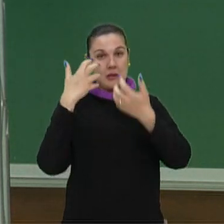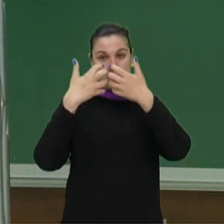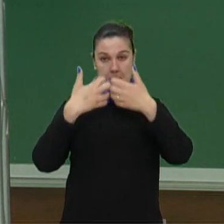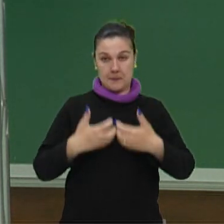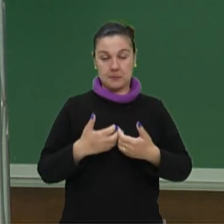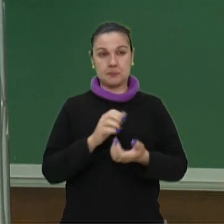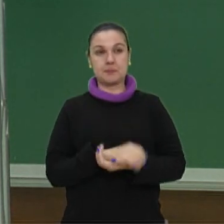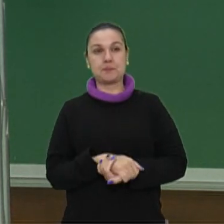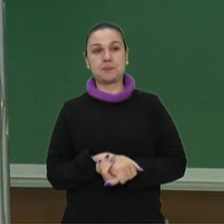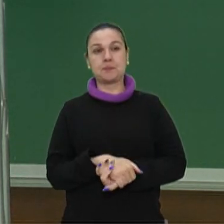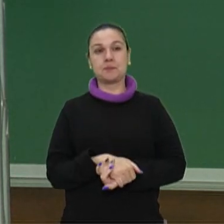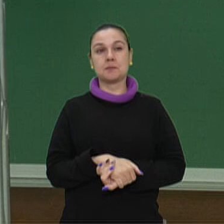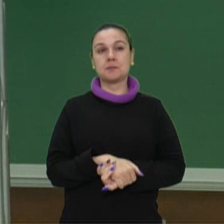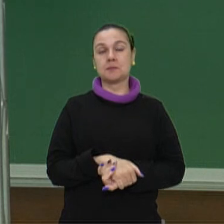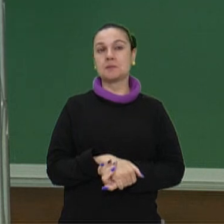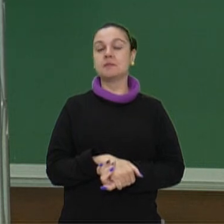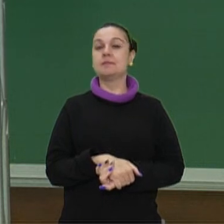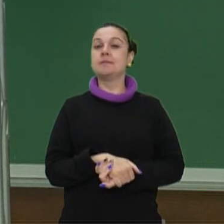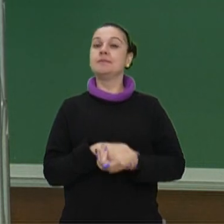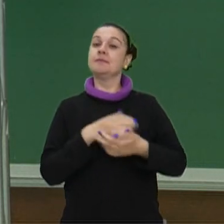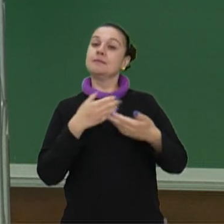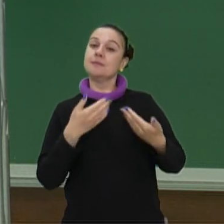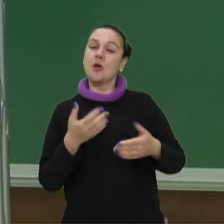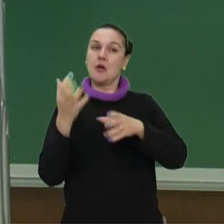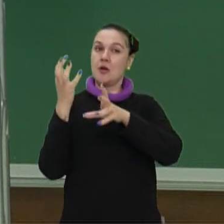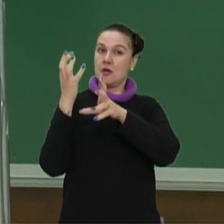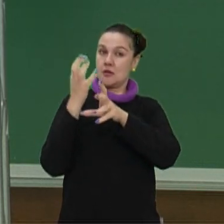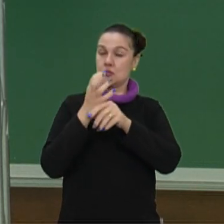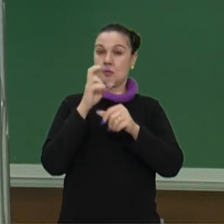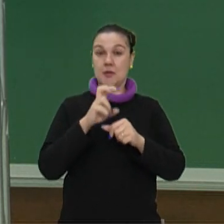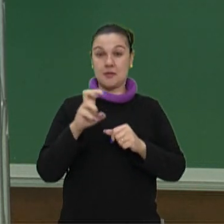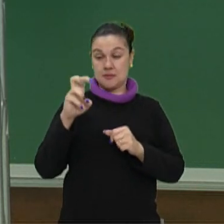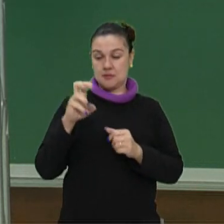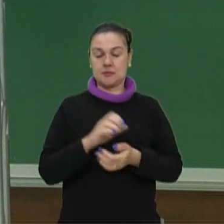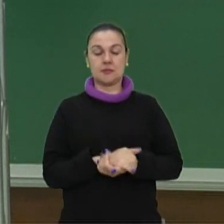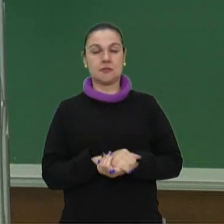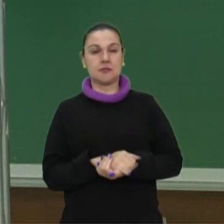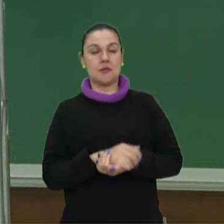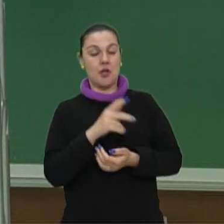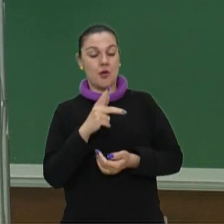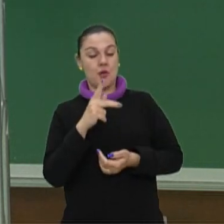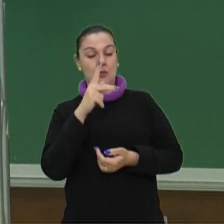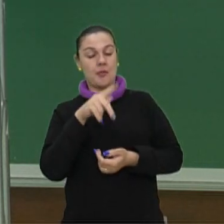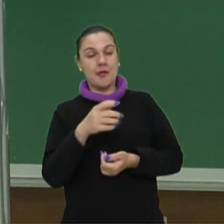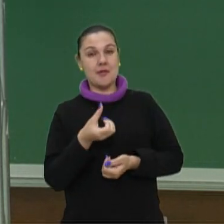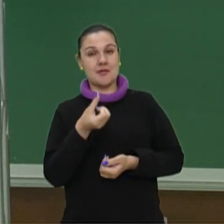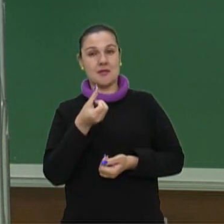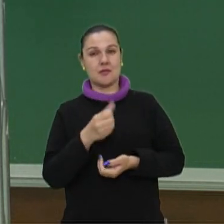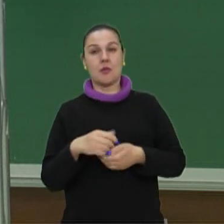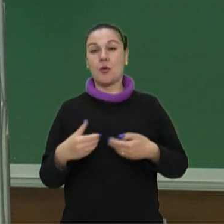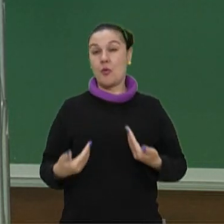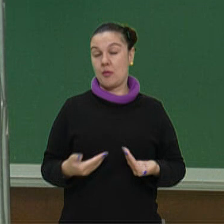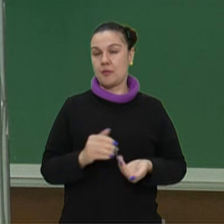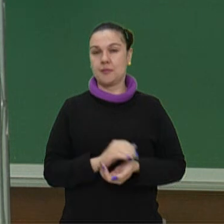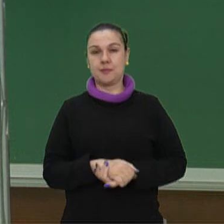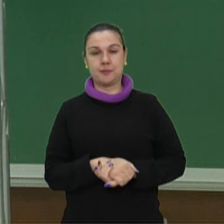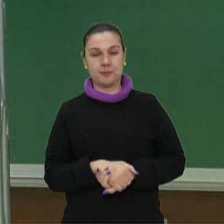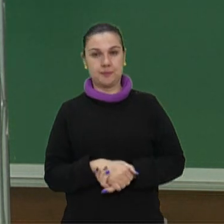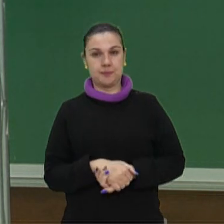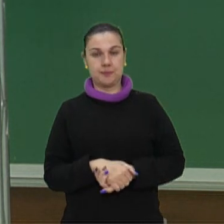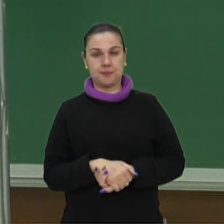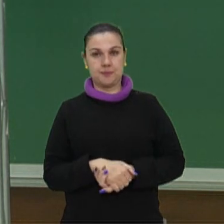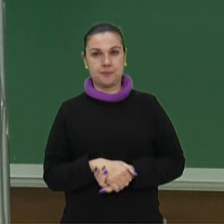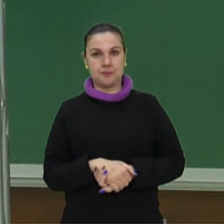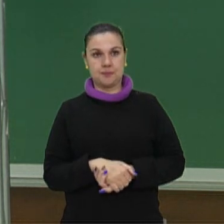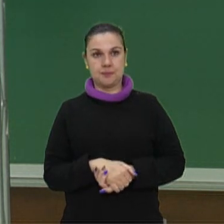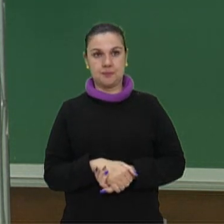né? Veja só, a soma de 2 números tem que ser igual a 5 e o produto desses números igual a 6. Quais são esses números, né?